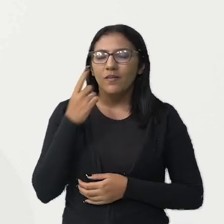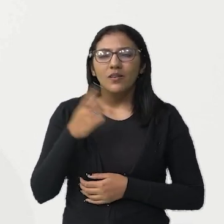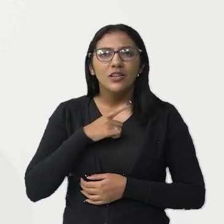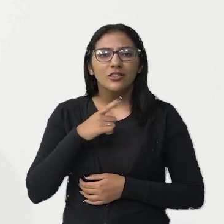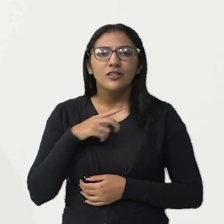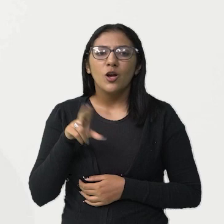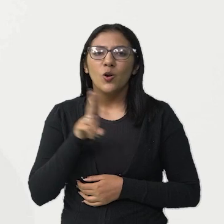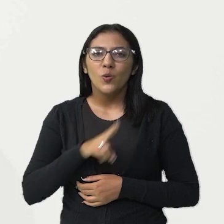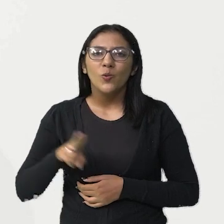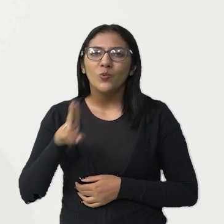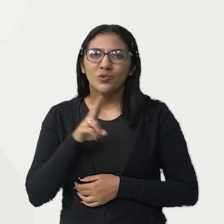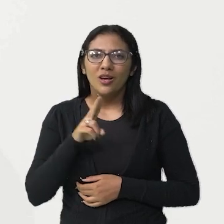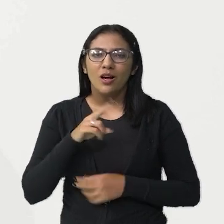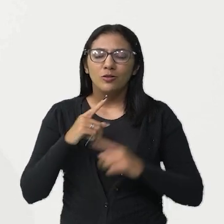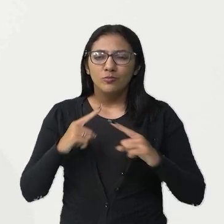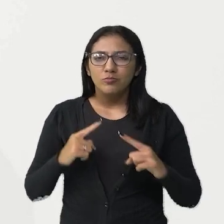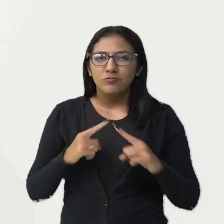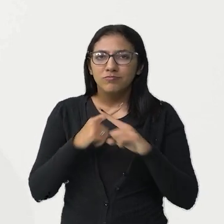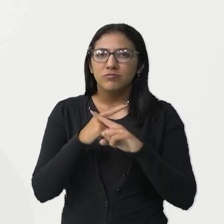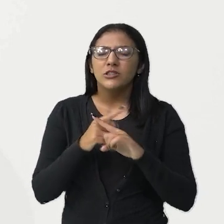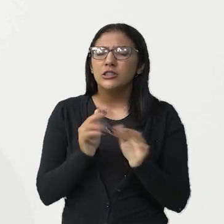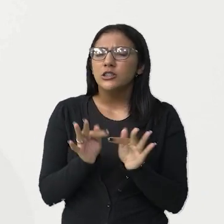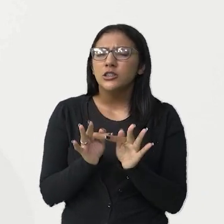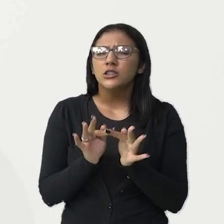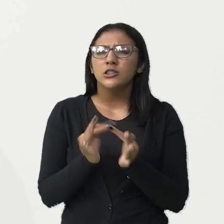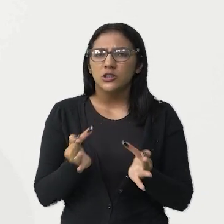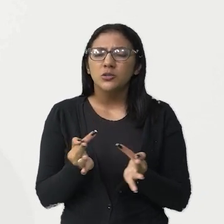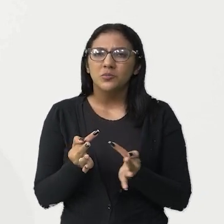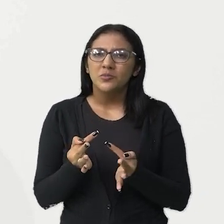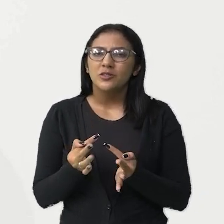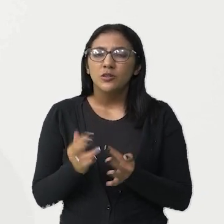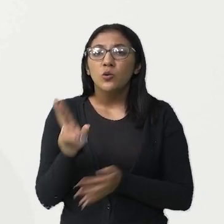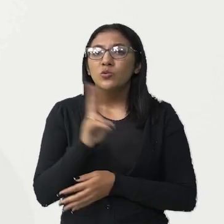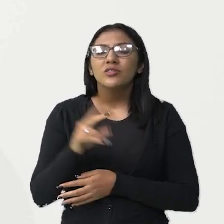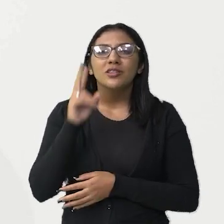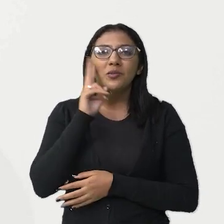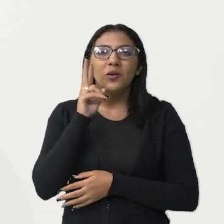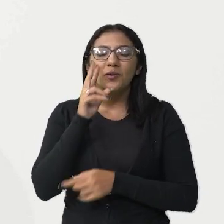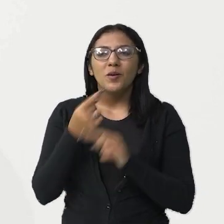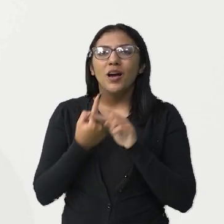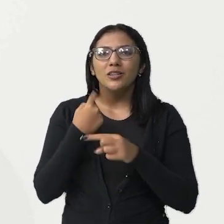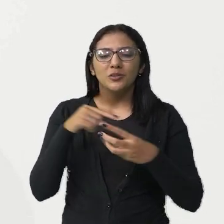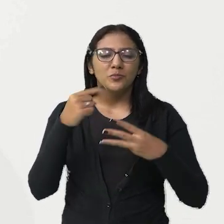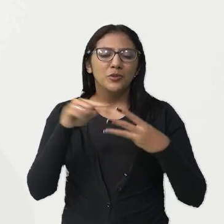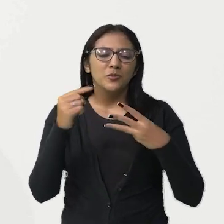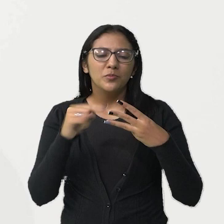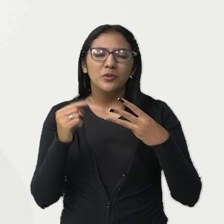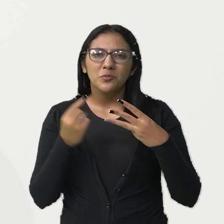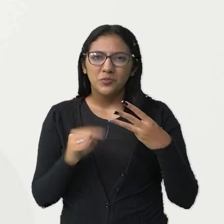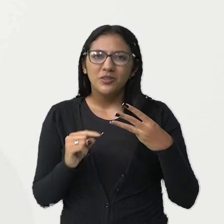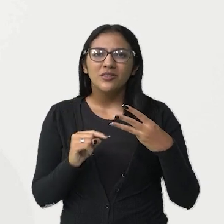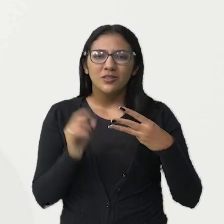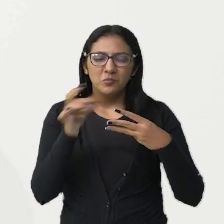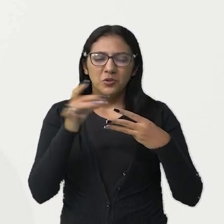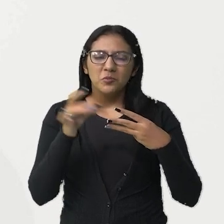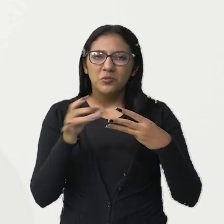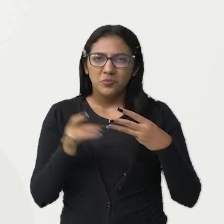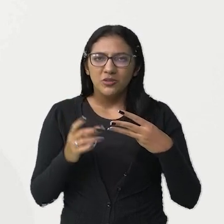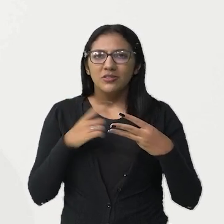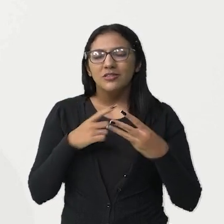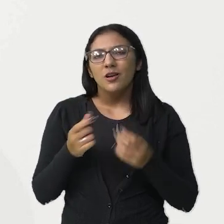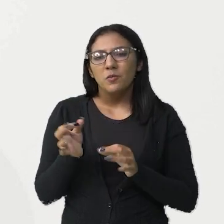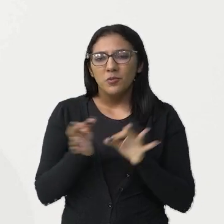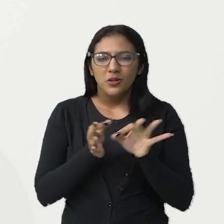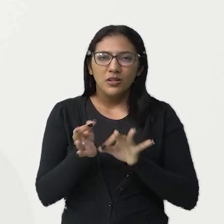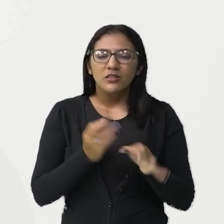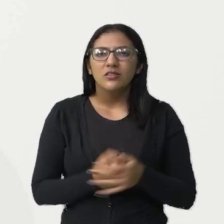utilizamos aí a regra de 3 simples, tá? Naqueles 3 passos que nós mostramos para vocês, né? Para